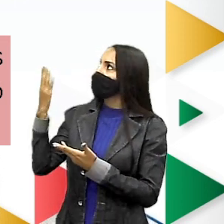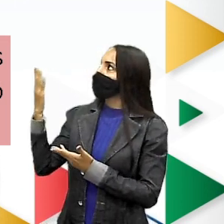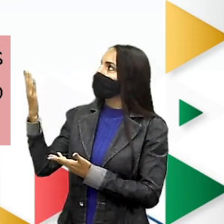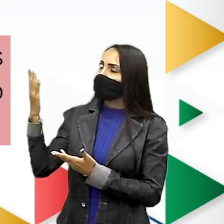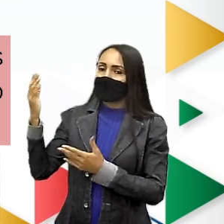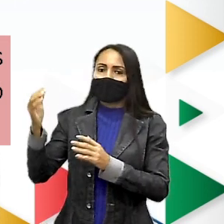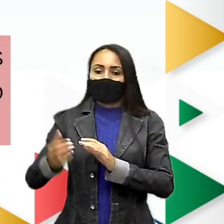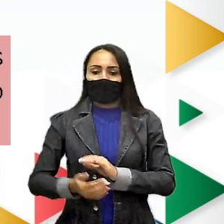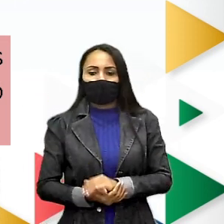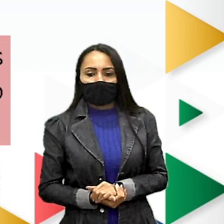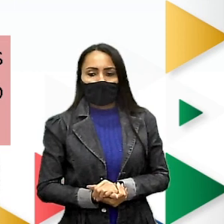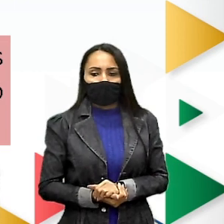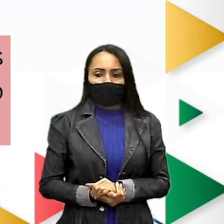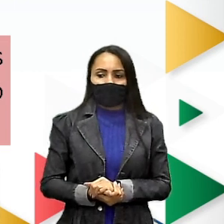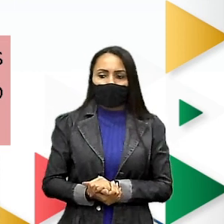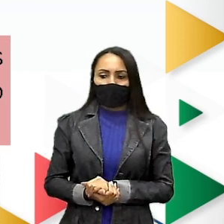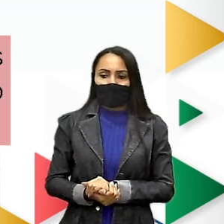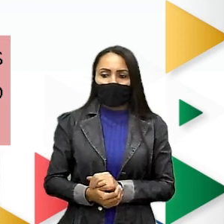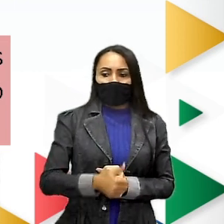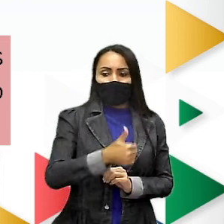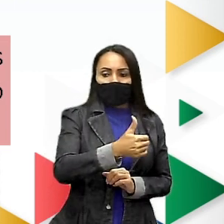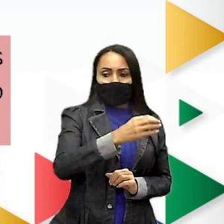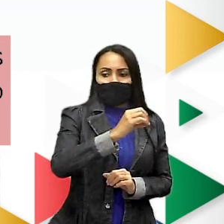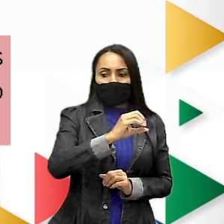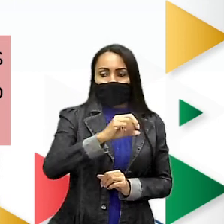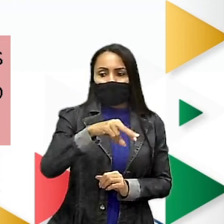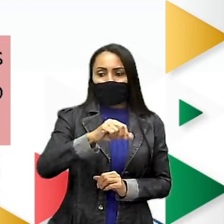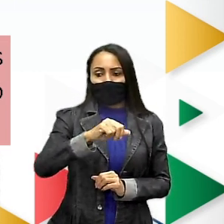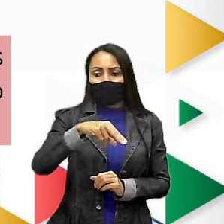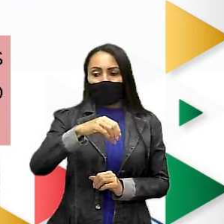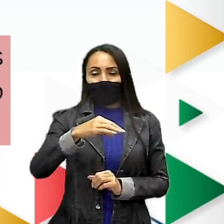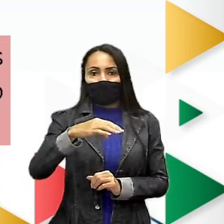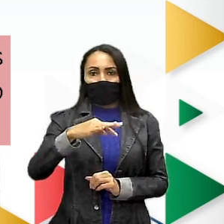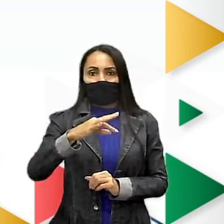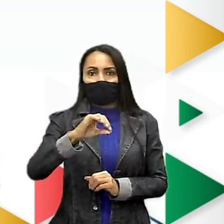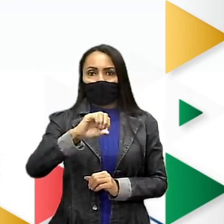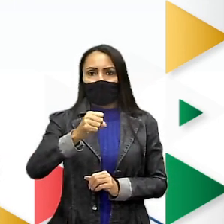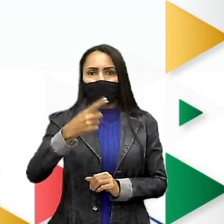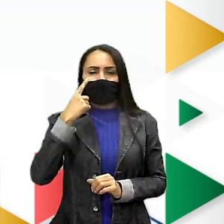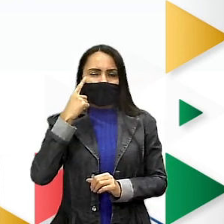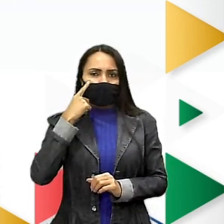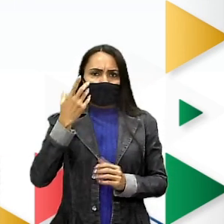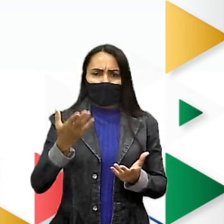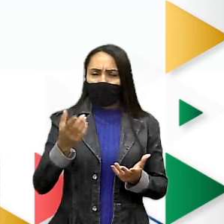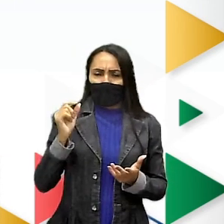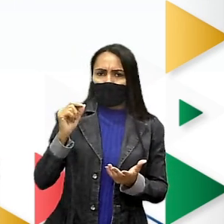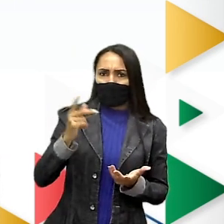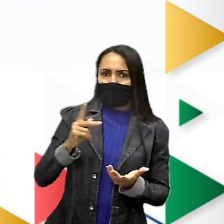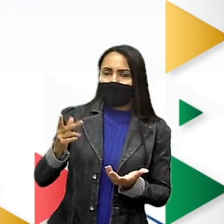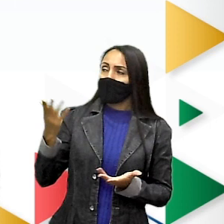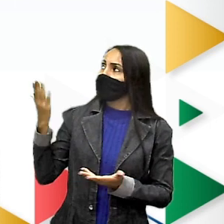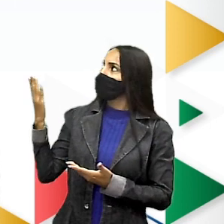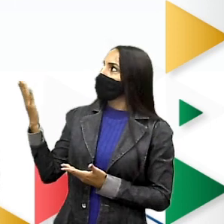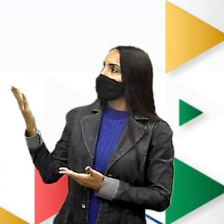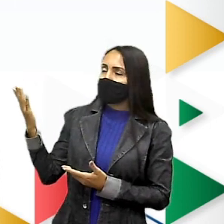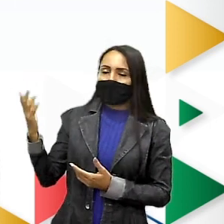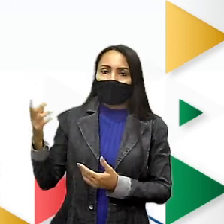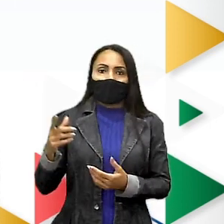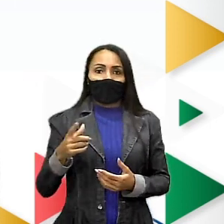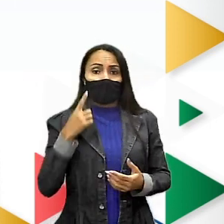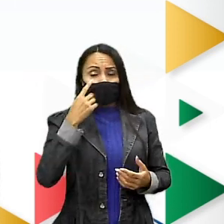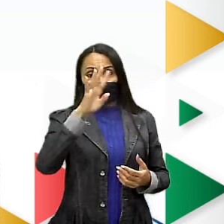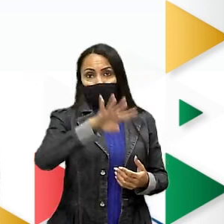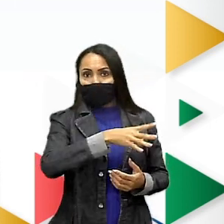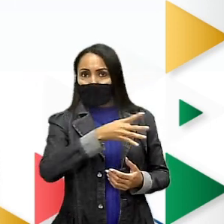100 nanômetros. Mas, professor, o que são nanômetros? Vamos verificar comigo? Daqui a pouco eu vou mostrar uma